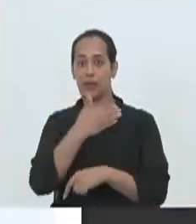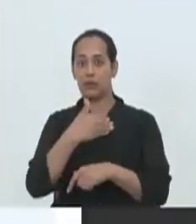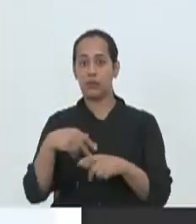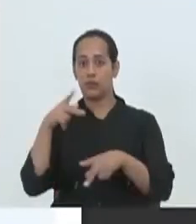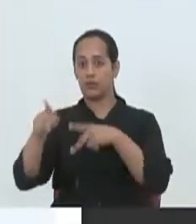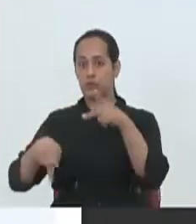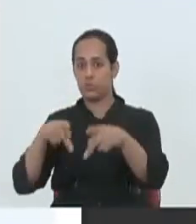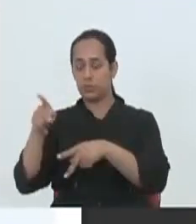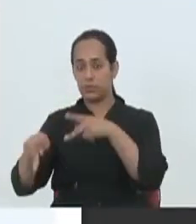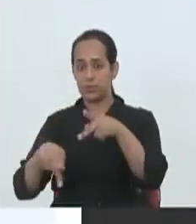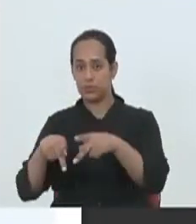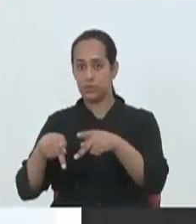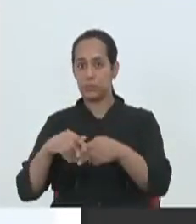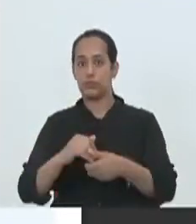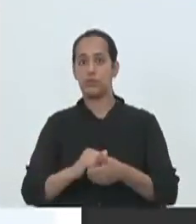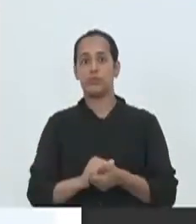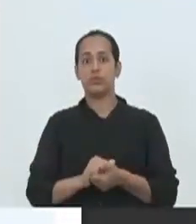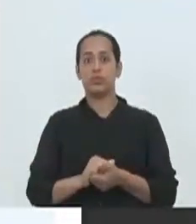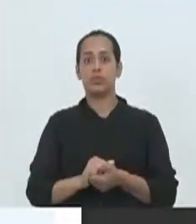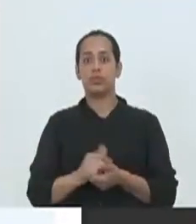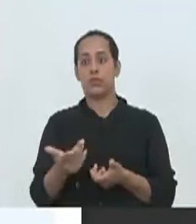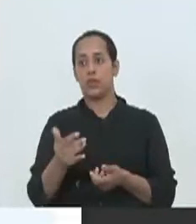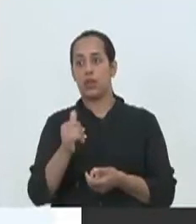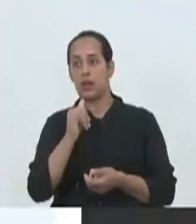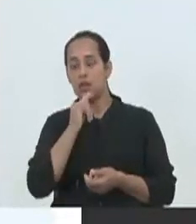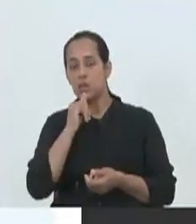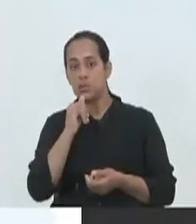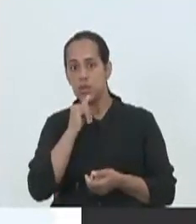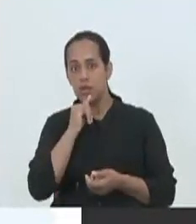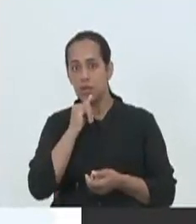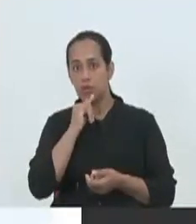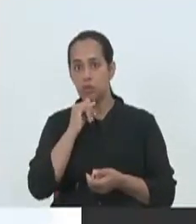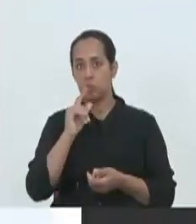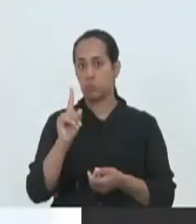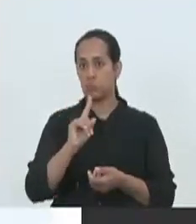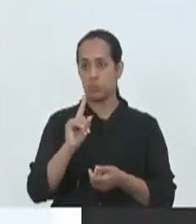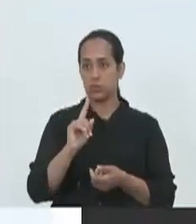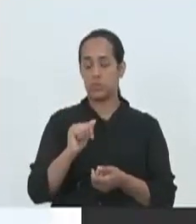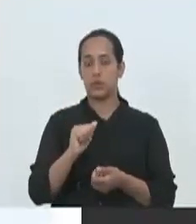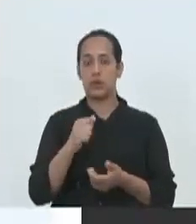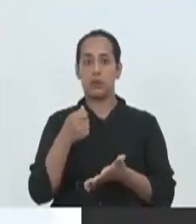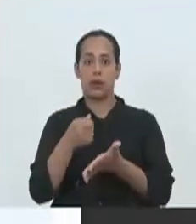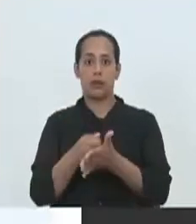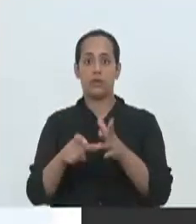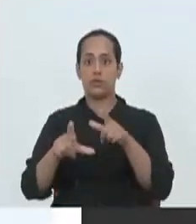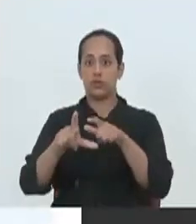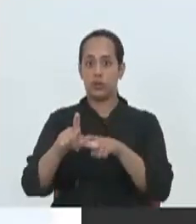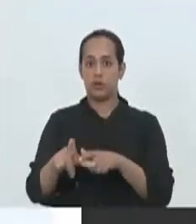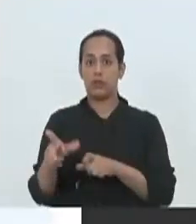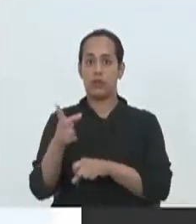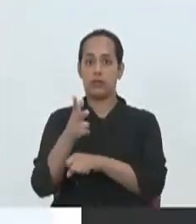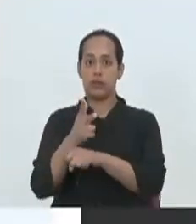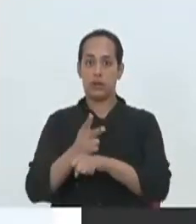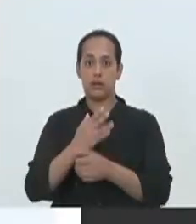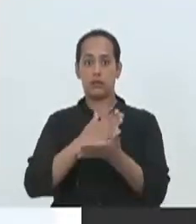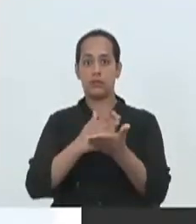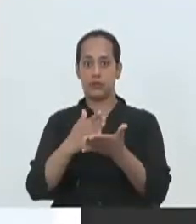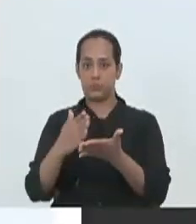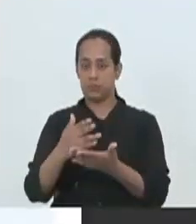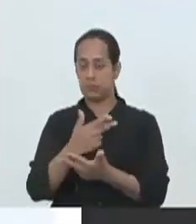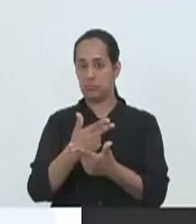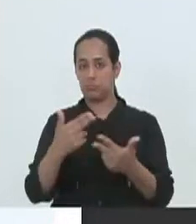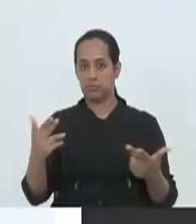de considerar por exemplo o pagamento de dívidas de empréstimos e financiamentos a gente vê que em receitas